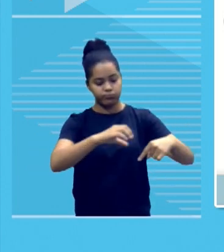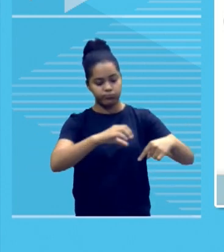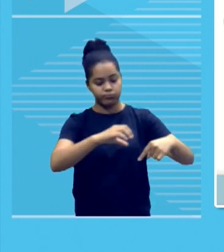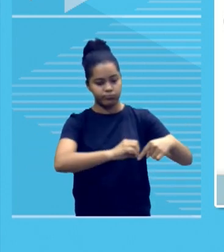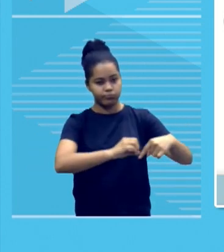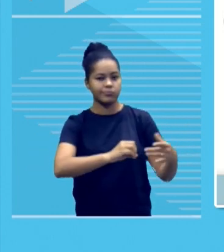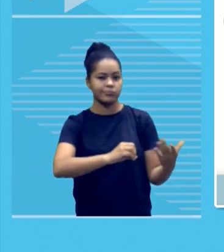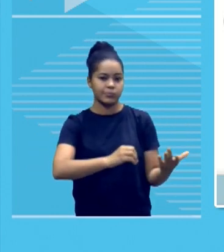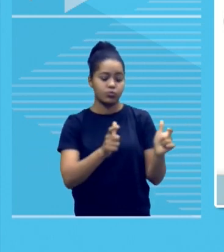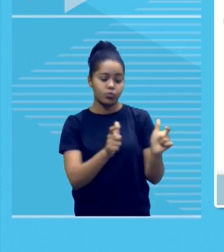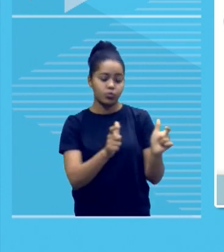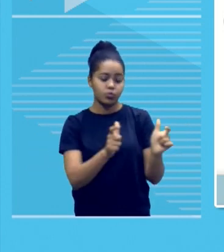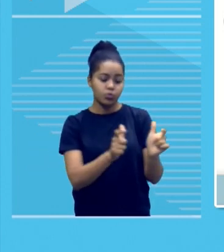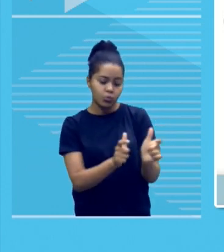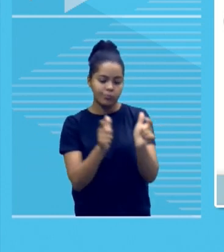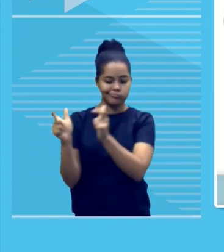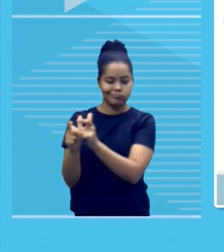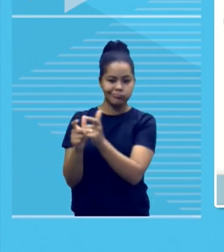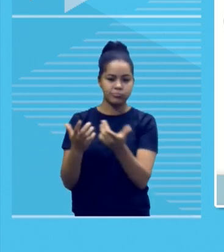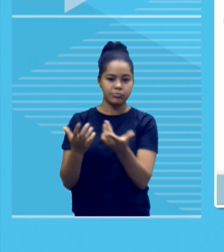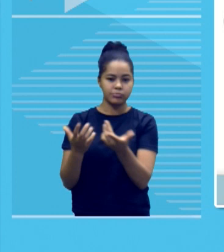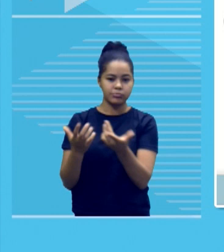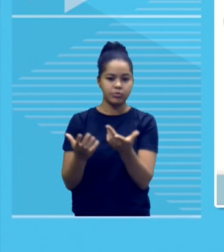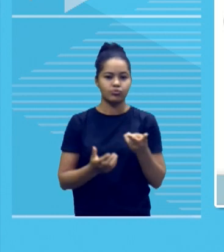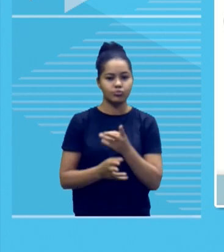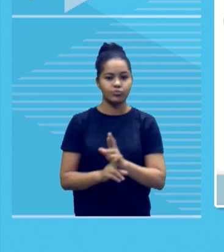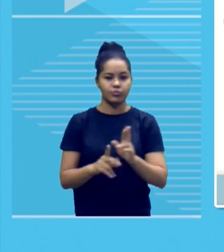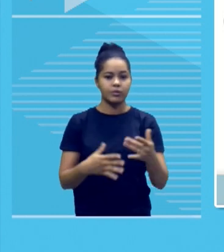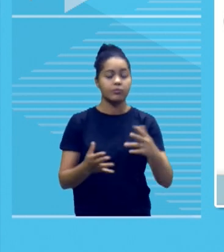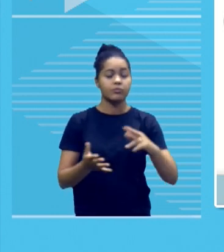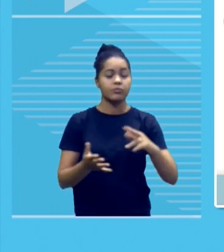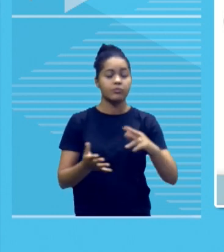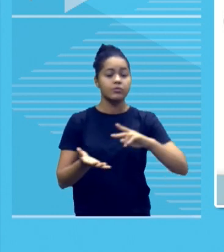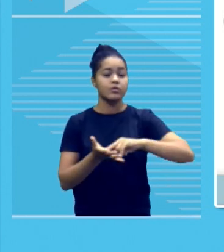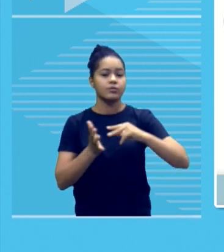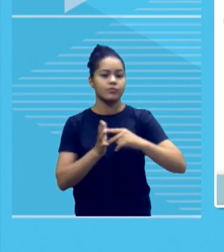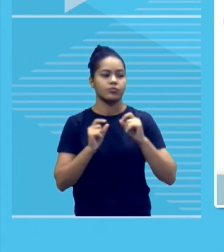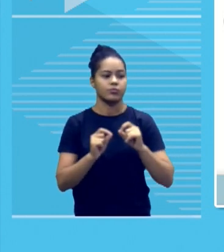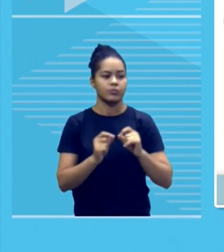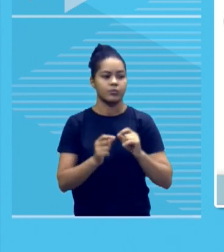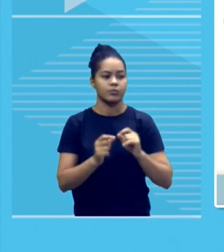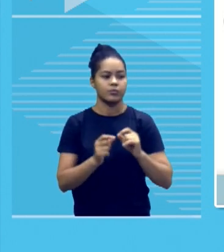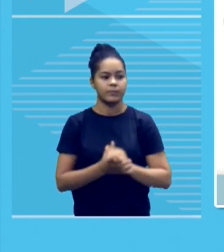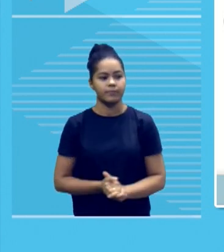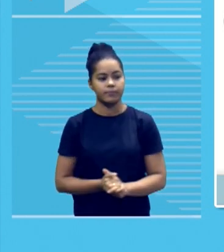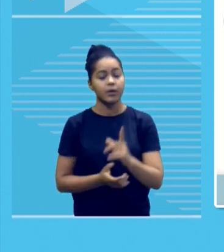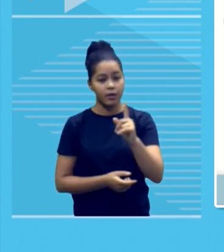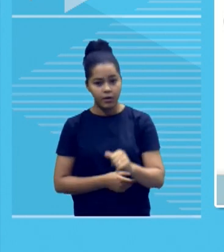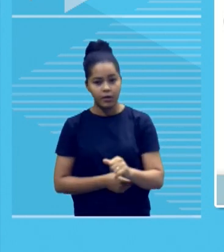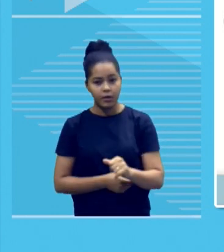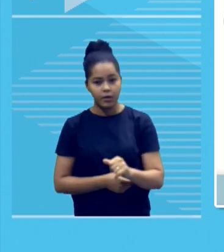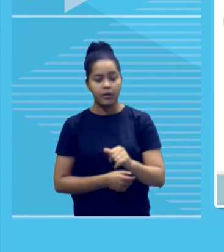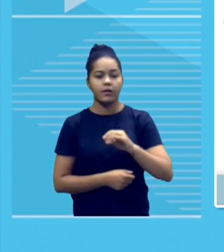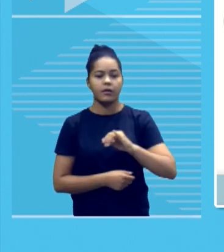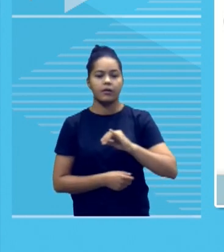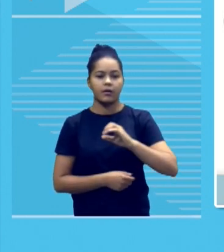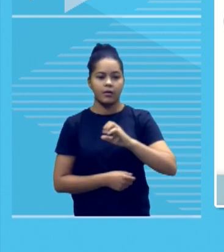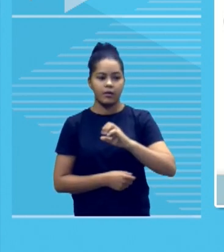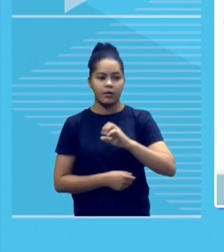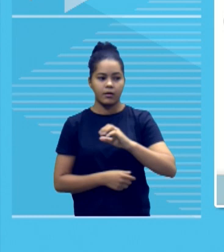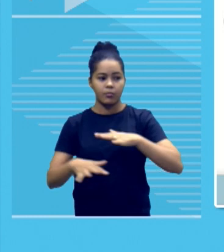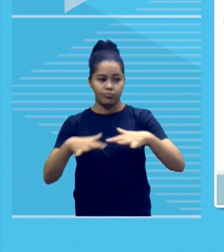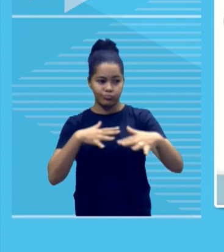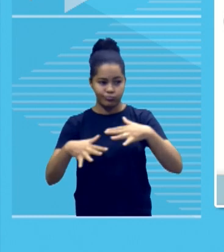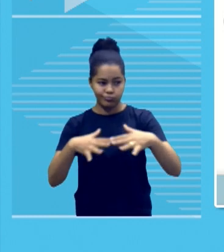então se tá mudando a posição desse oxigênio e ele é um heteroátomo mudança na posição